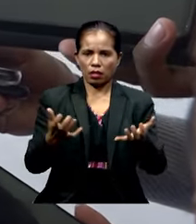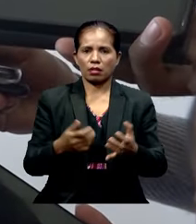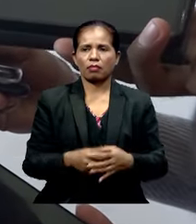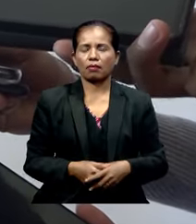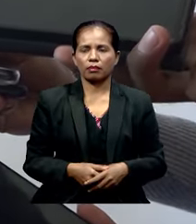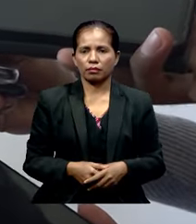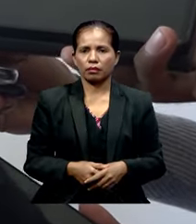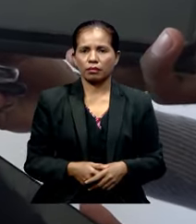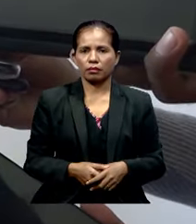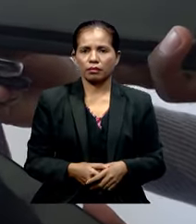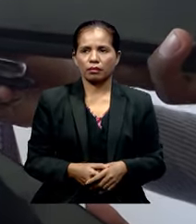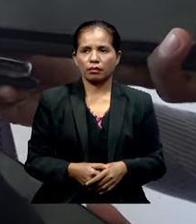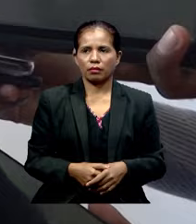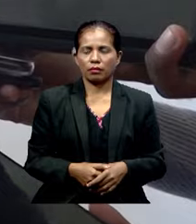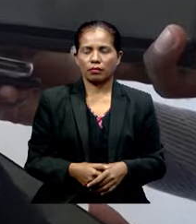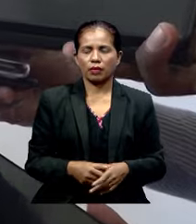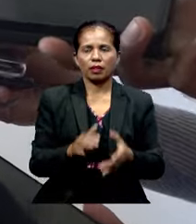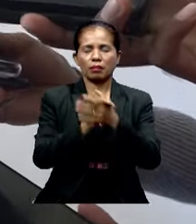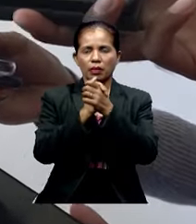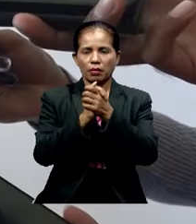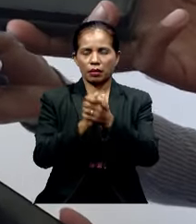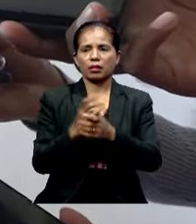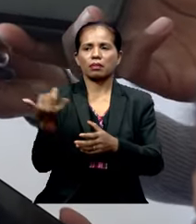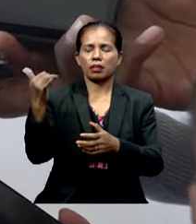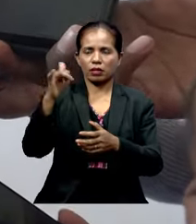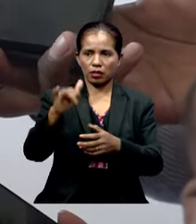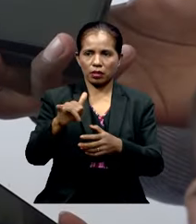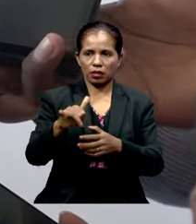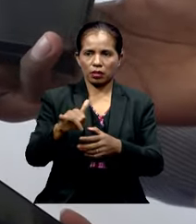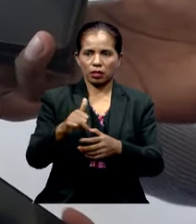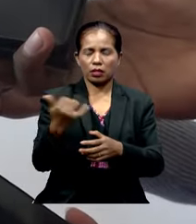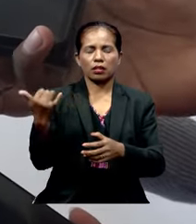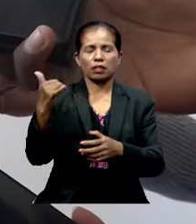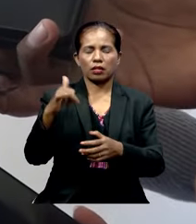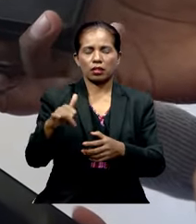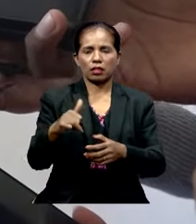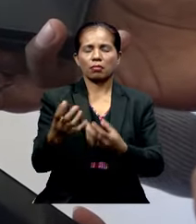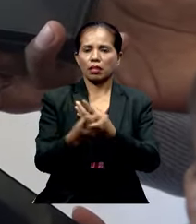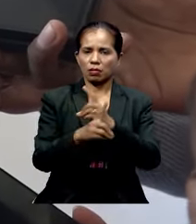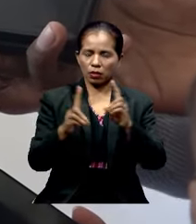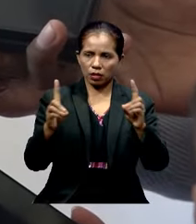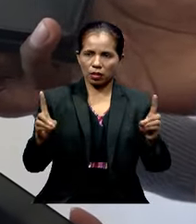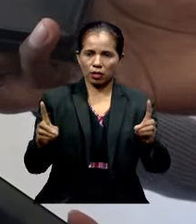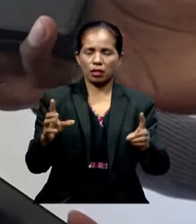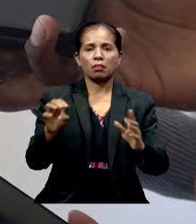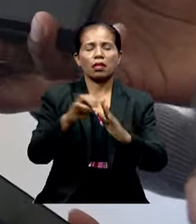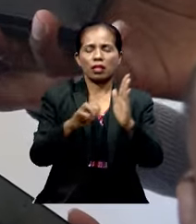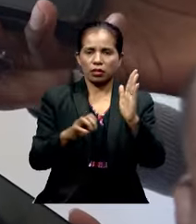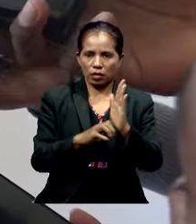E, Nerone, parabéns da Sira. Sira, mas abuto democracia união, abuto Estado